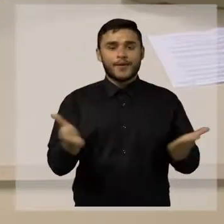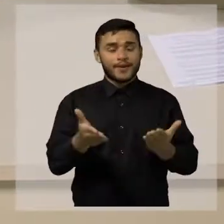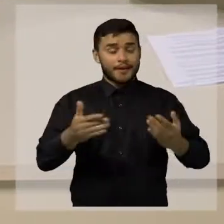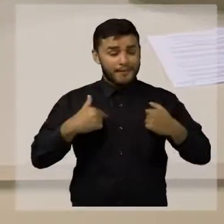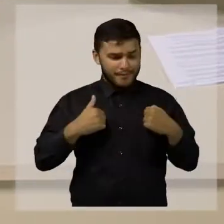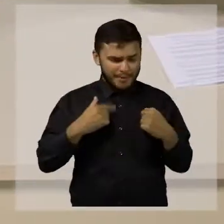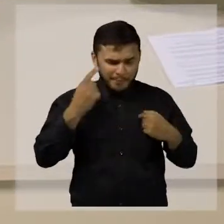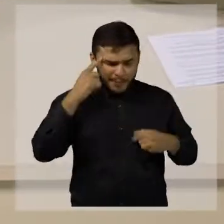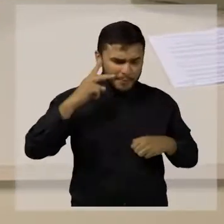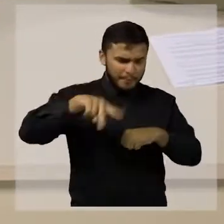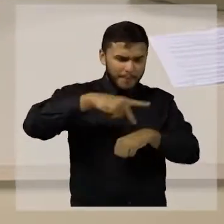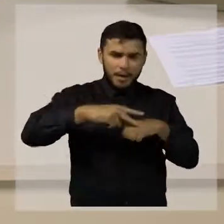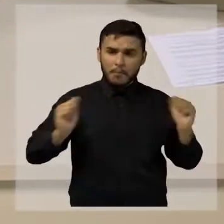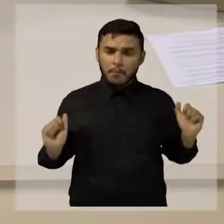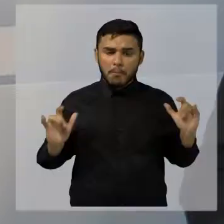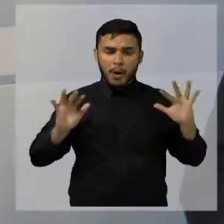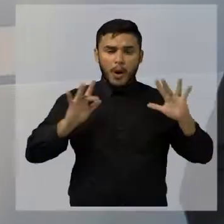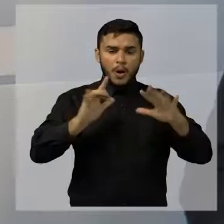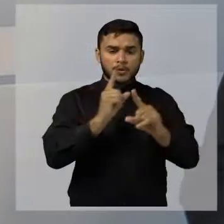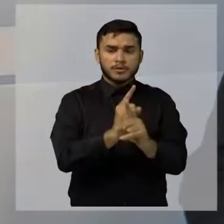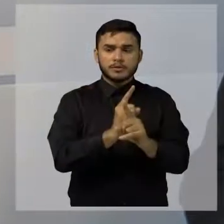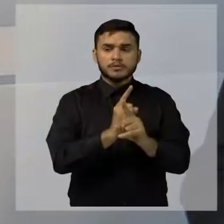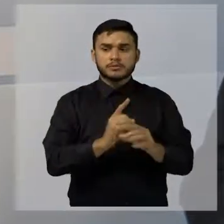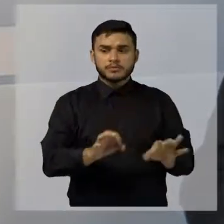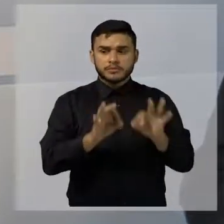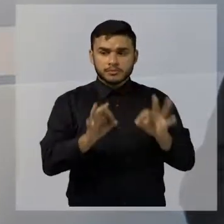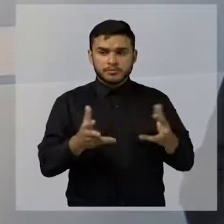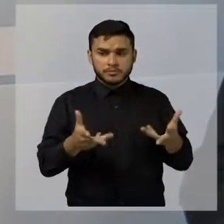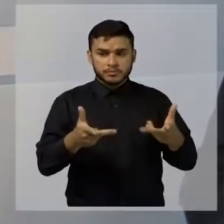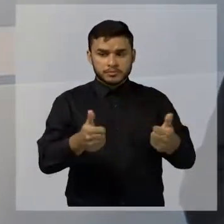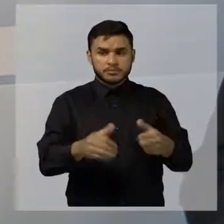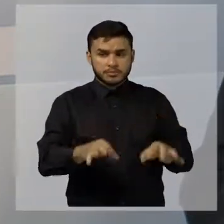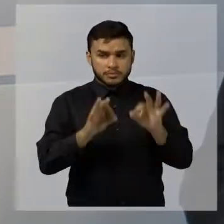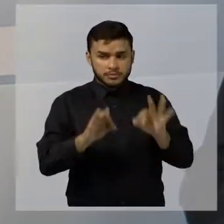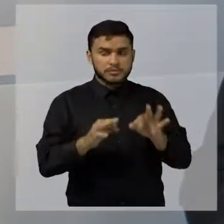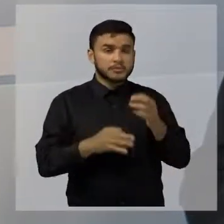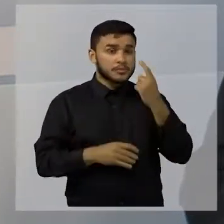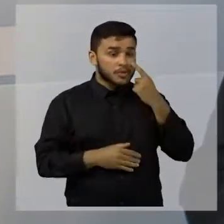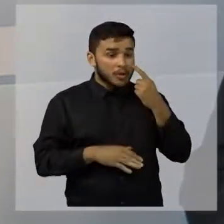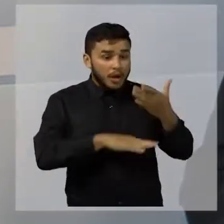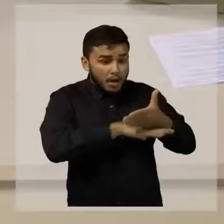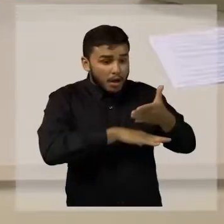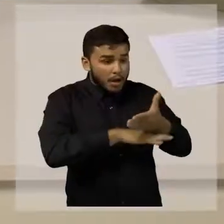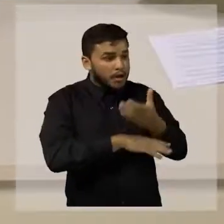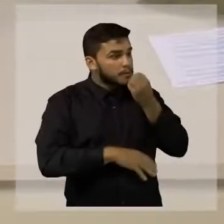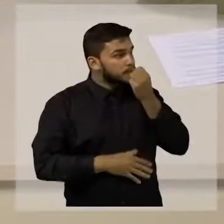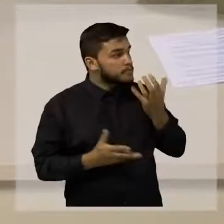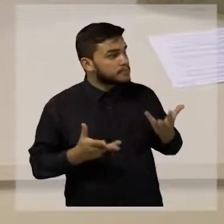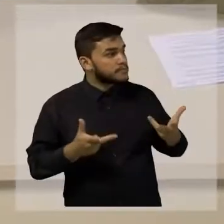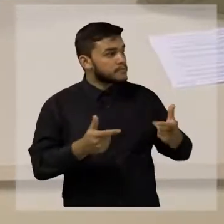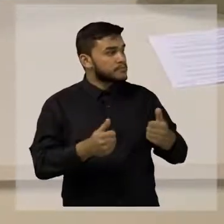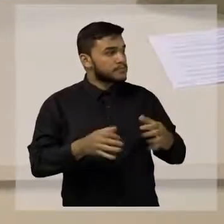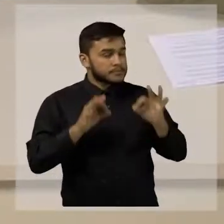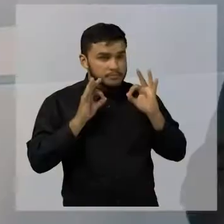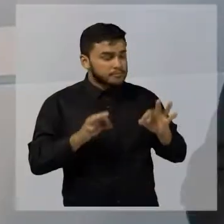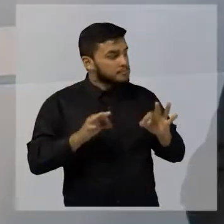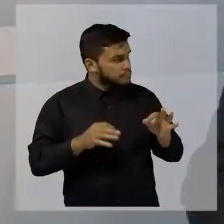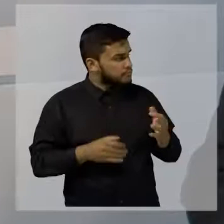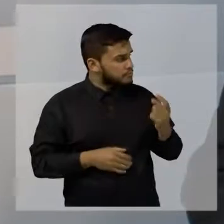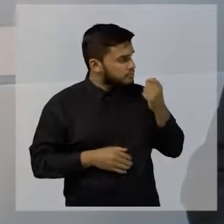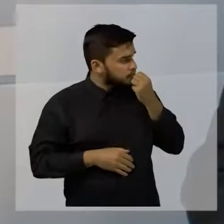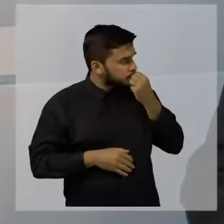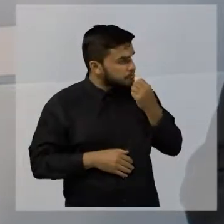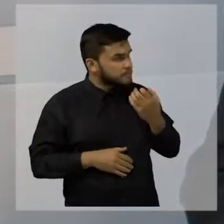grande e quando a comunidade ela se apodera, né, se identifica com aquele espaço, essa ação, ela realmente se justifica. É